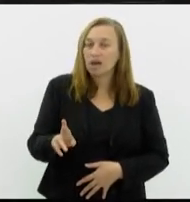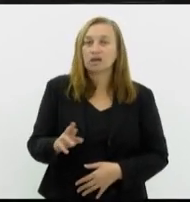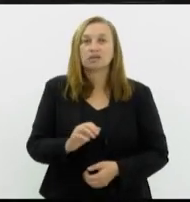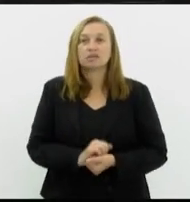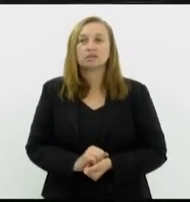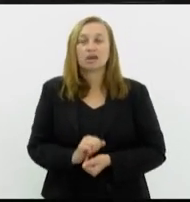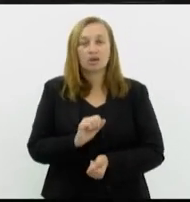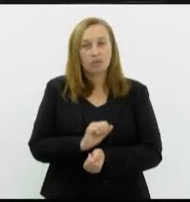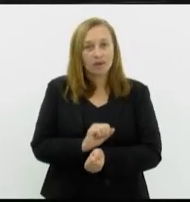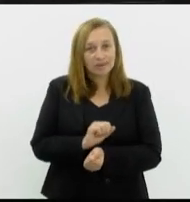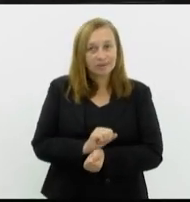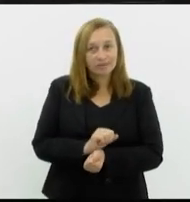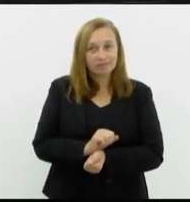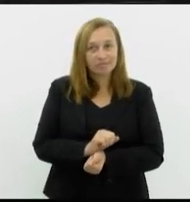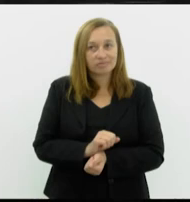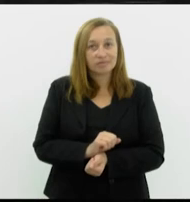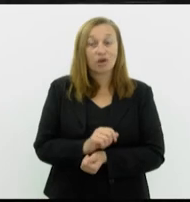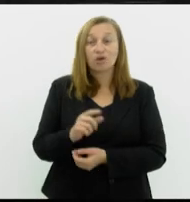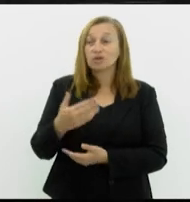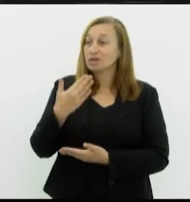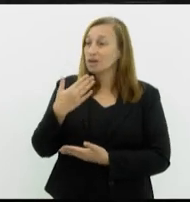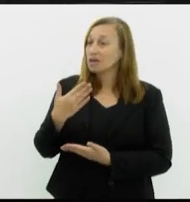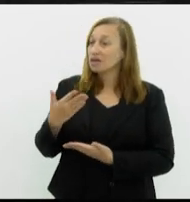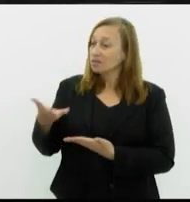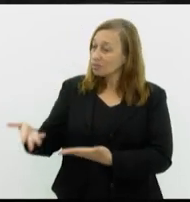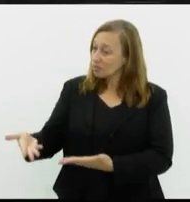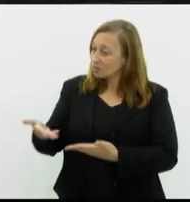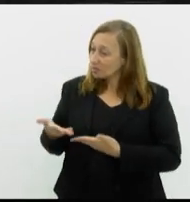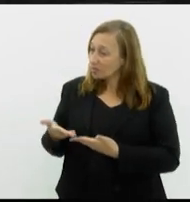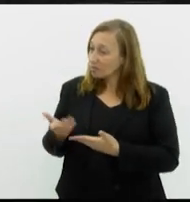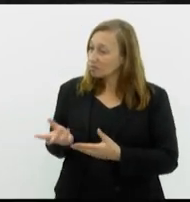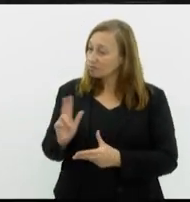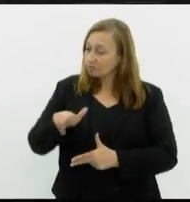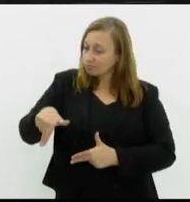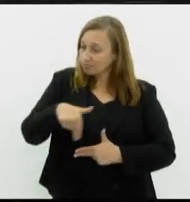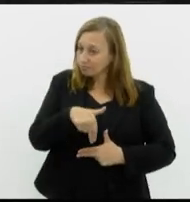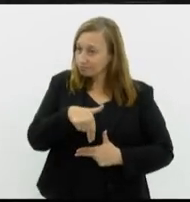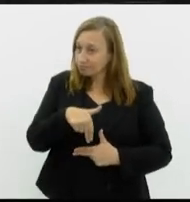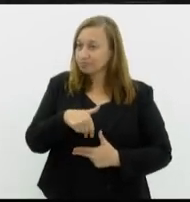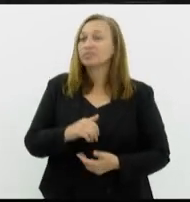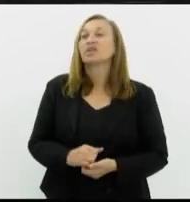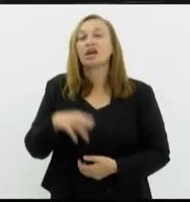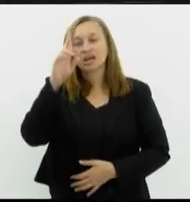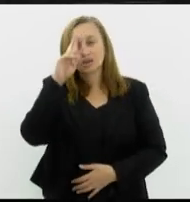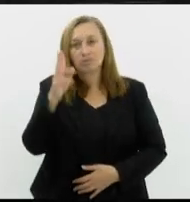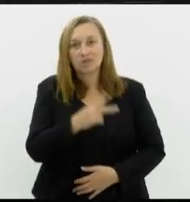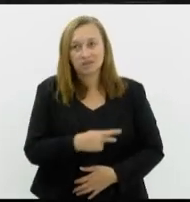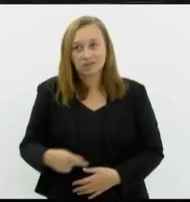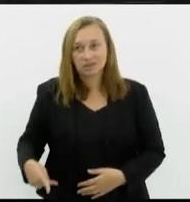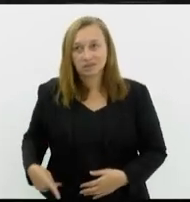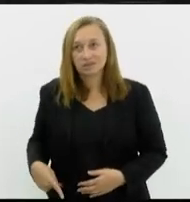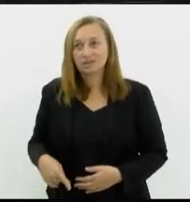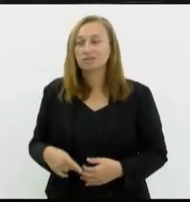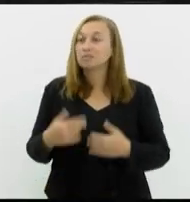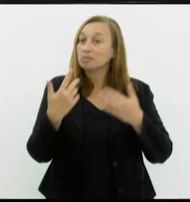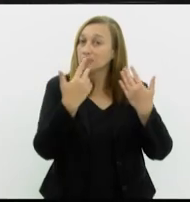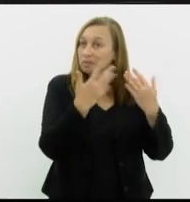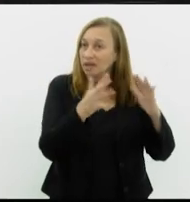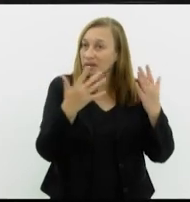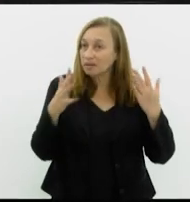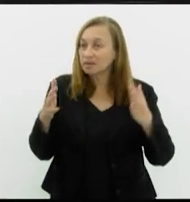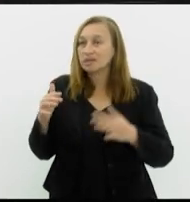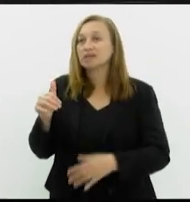vosso comando para subir aqui no púlpito. Mas, senhor presidente, também cumprimentando a